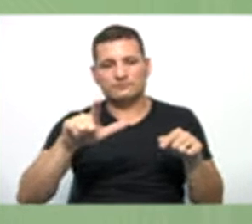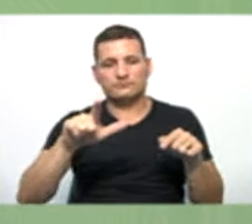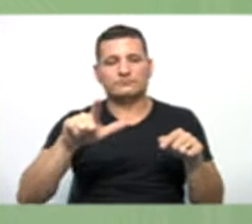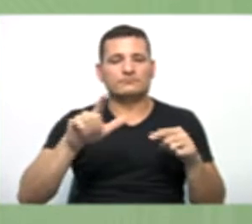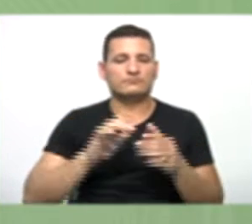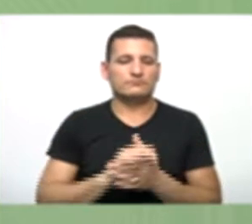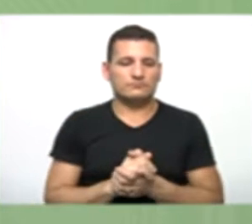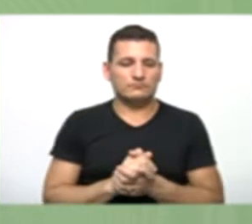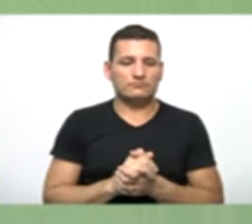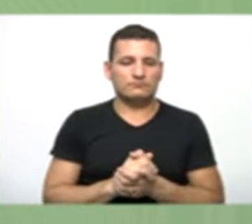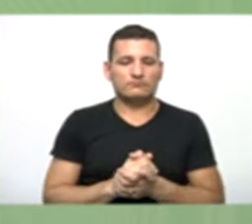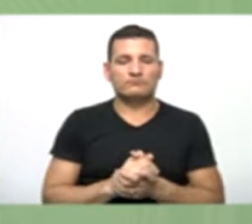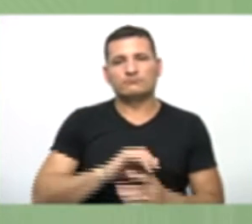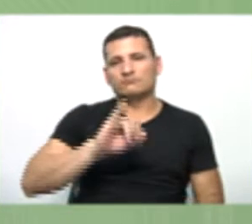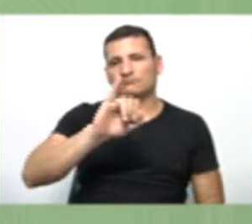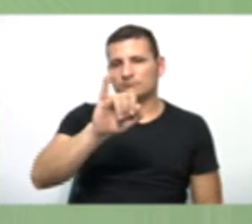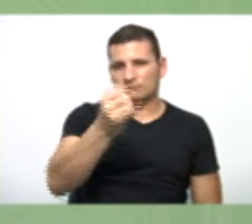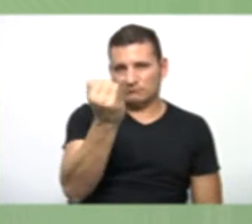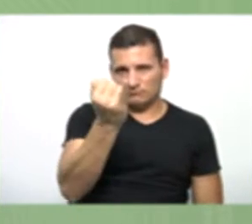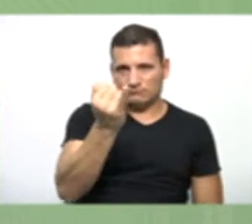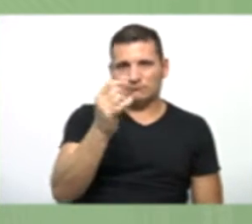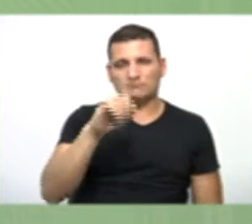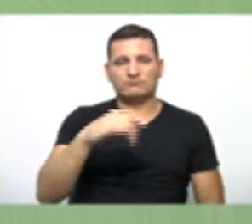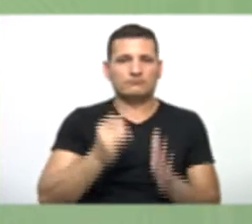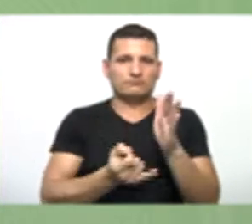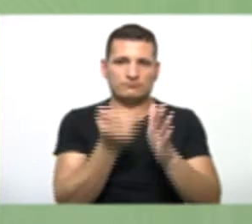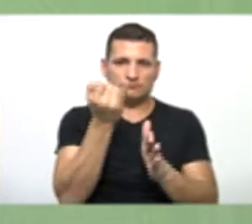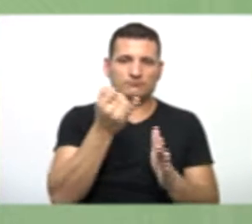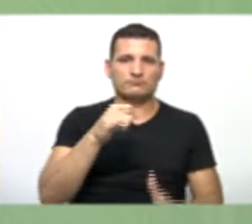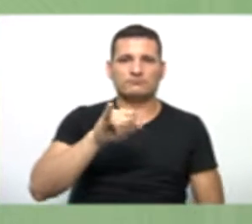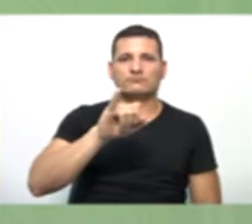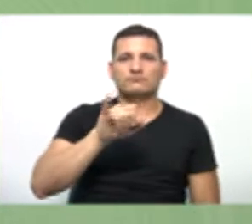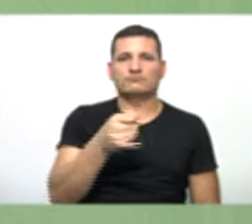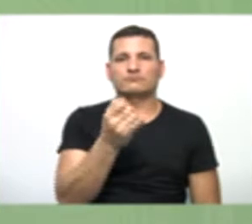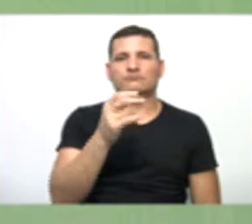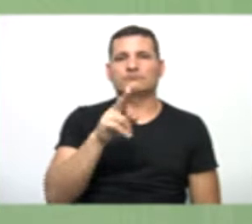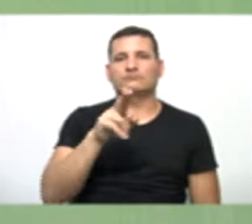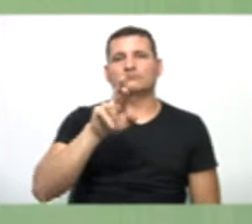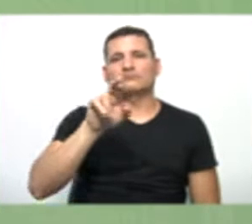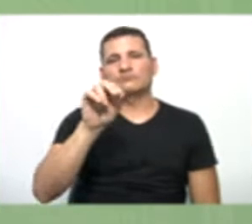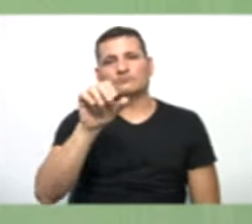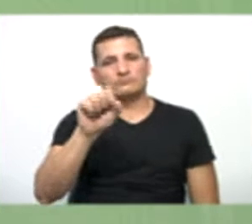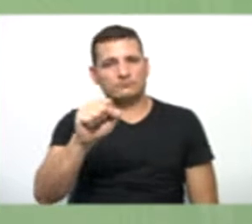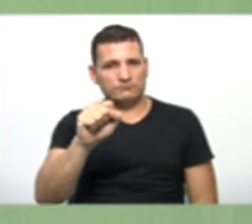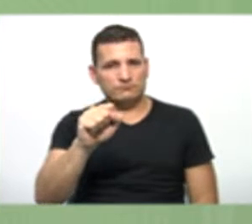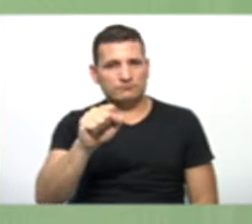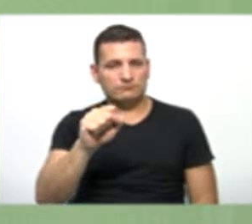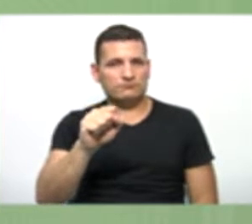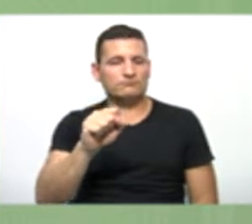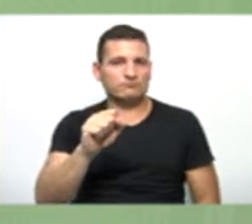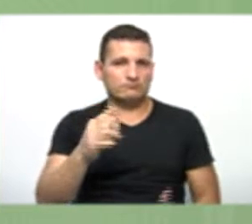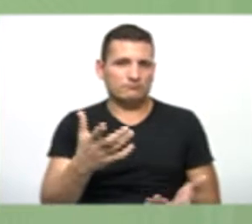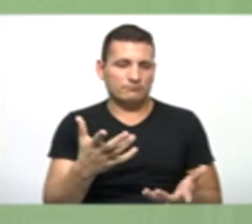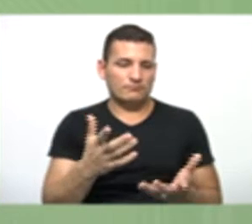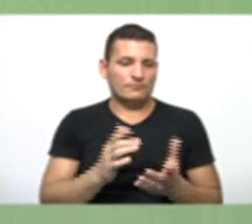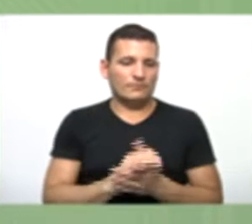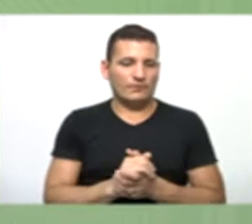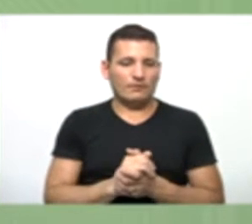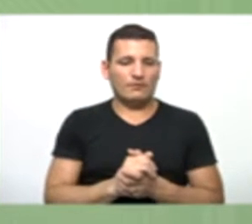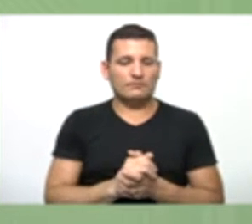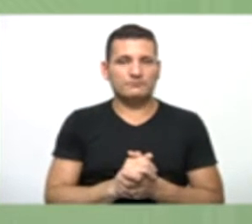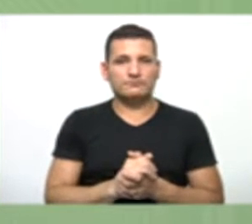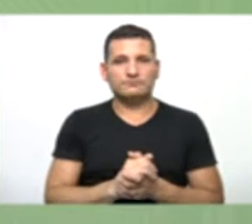capital. Os juros, no caso, são os ganhos, nesse caso, que você está aplicando. Se